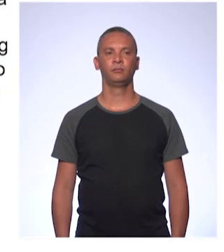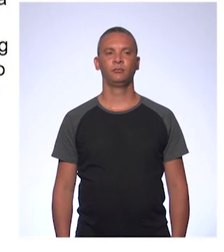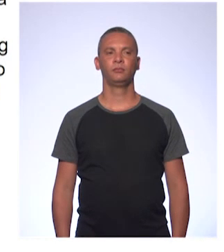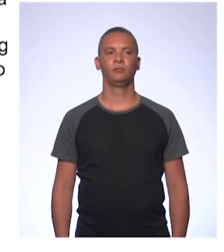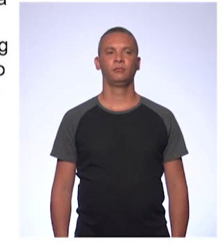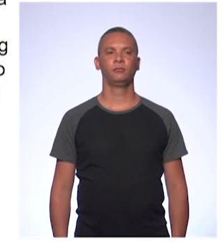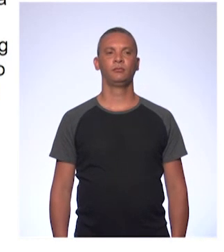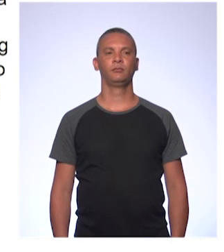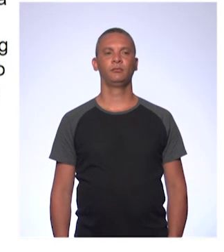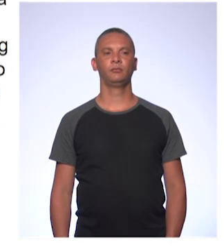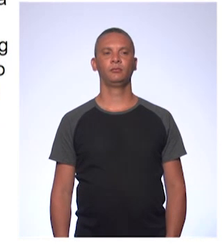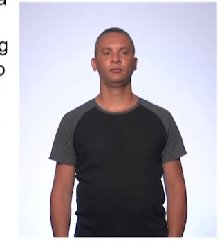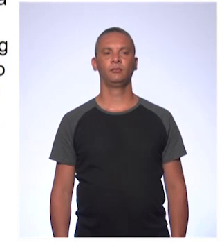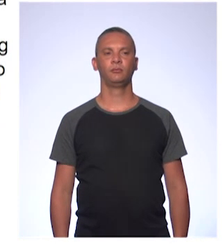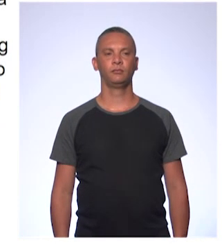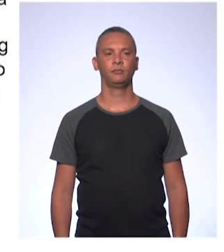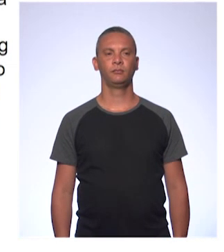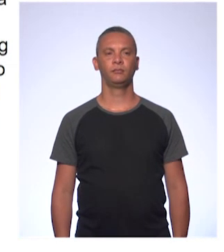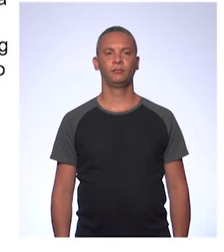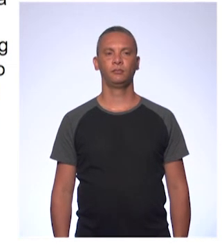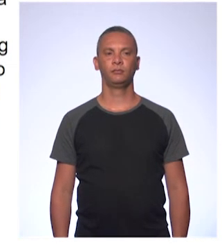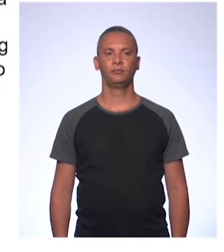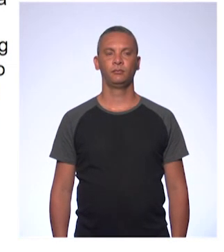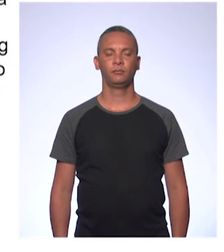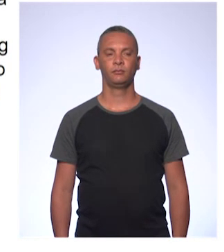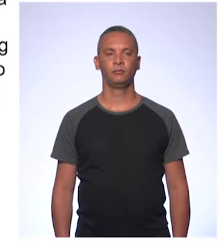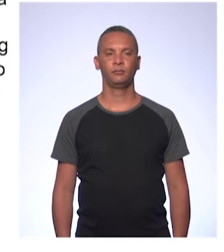en la China del siglo